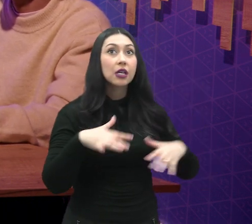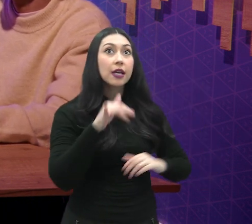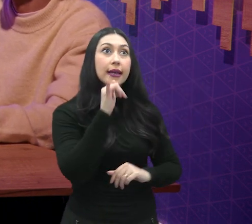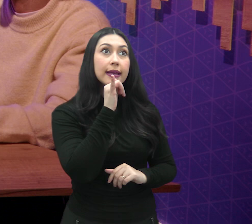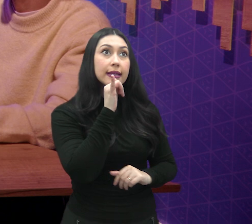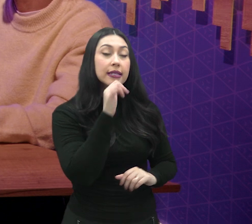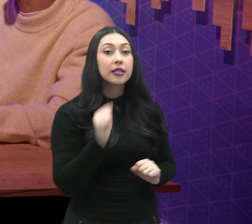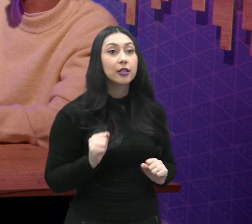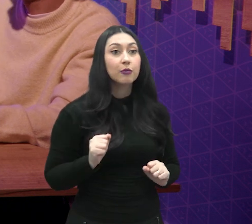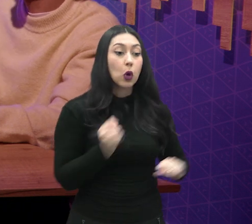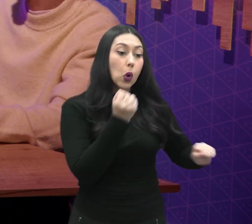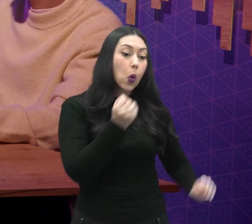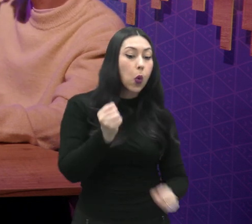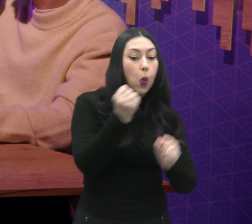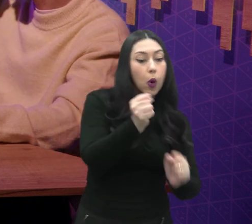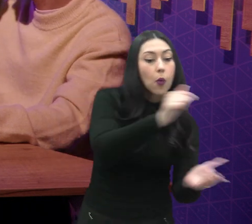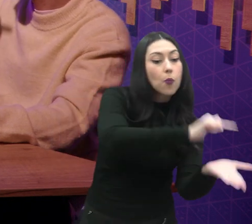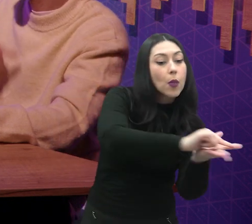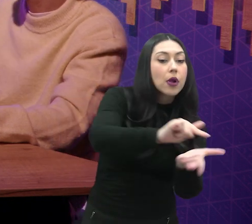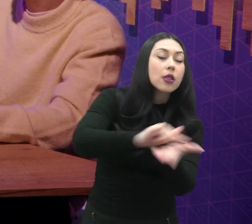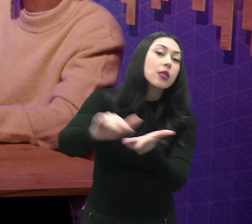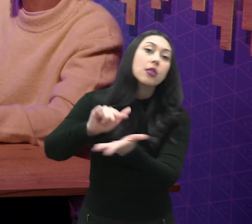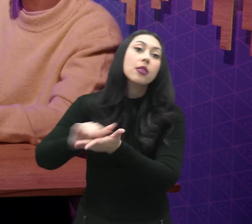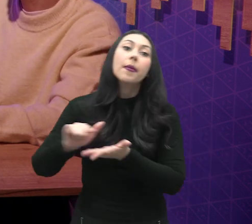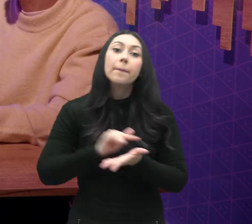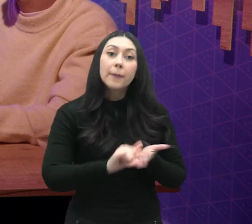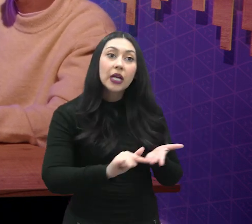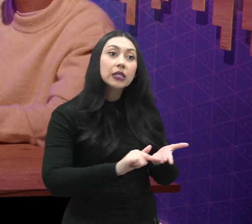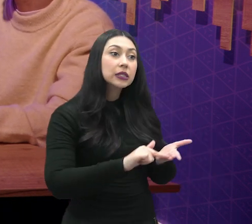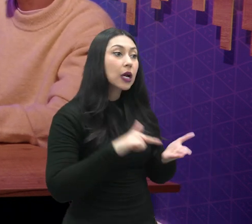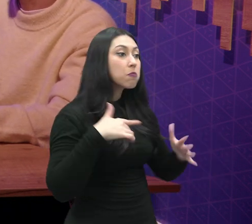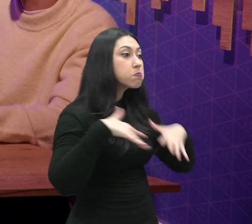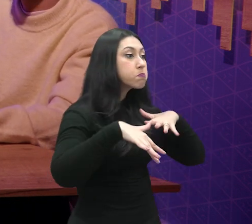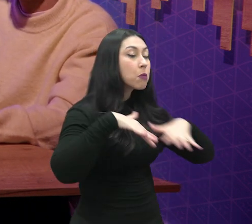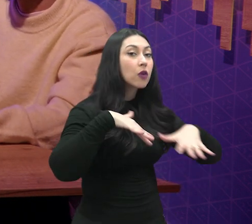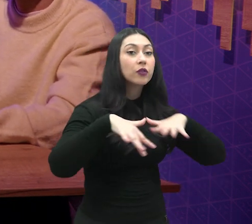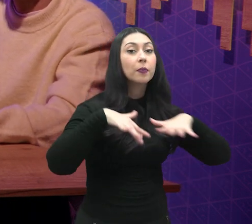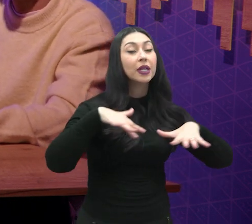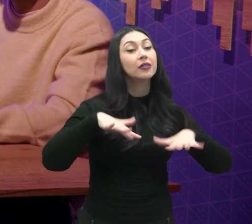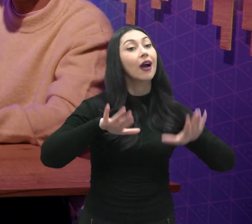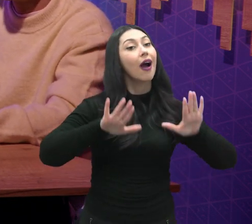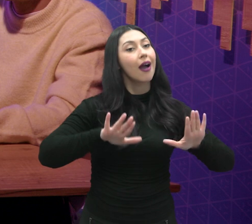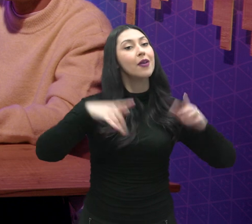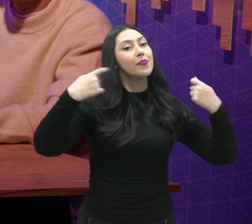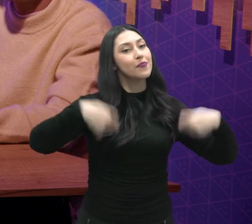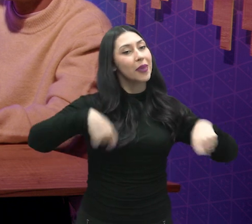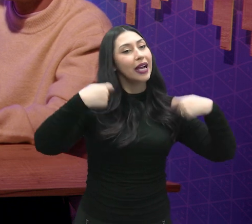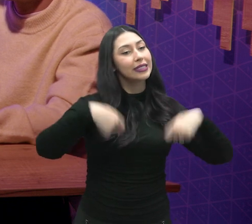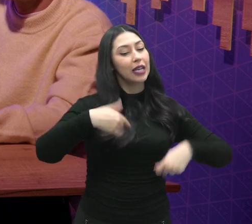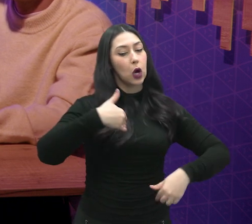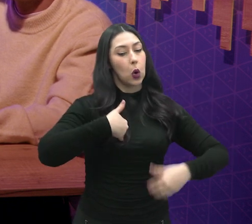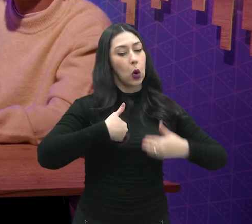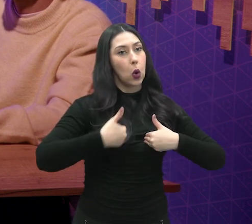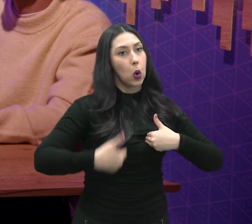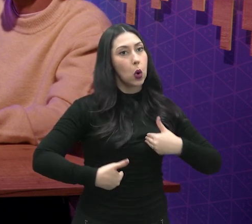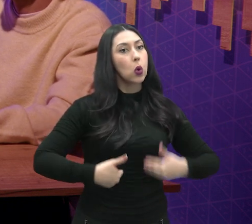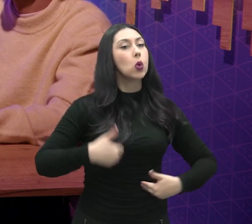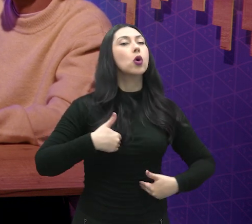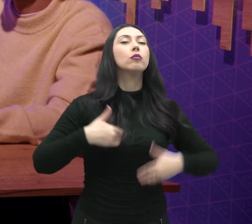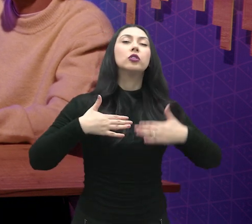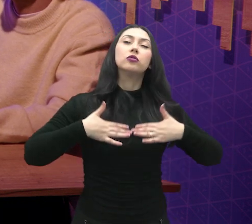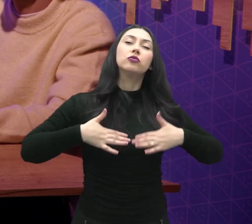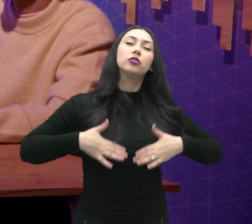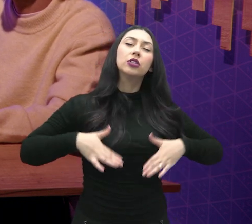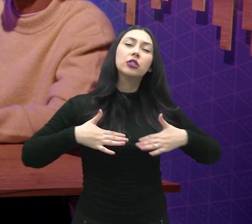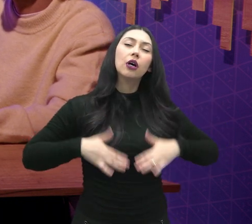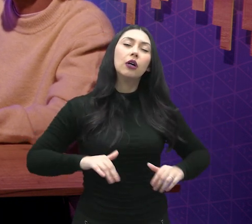o corpo, trabalham com, por exemplo, limpeza, trabalham se locomovendo muito, o descanso, ele precisa